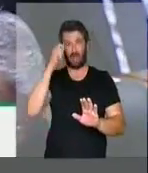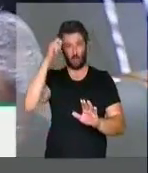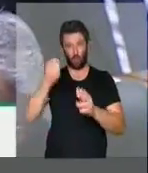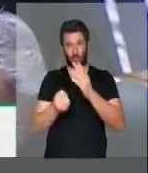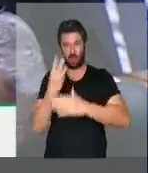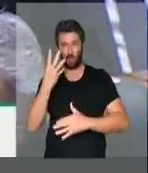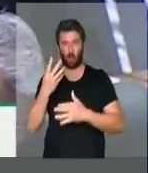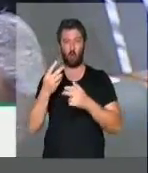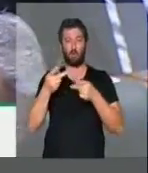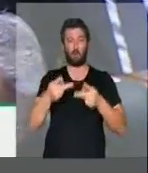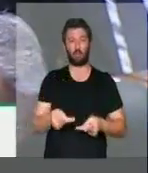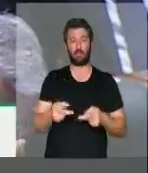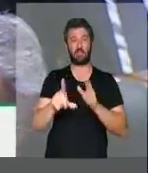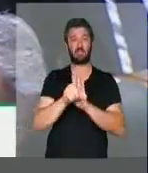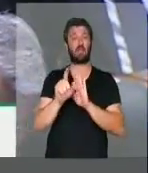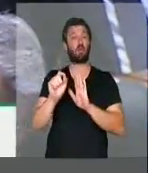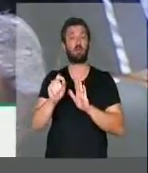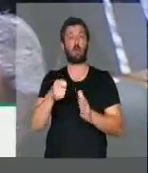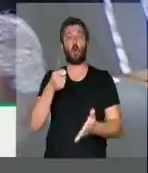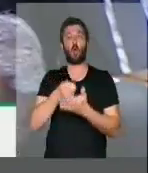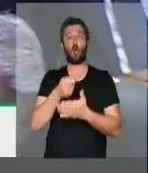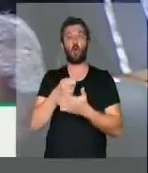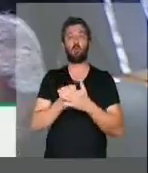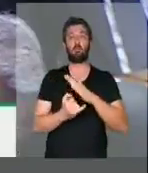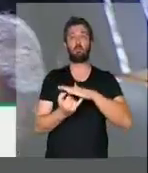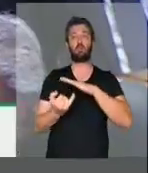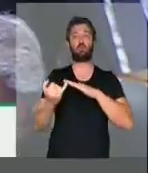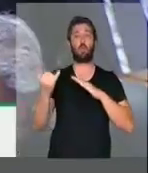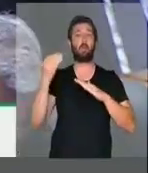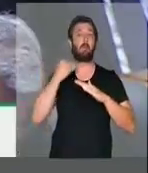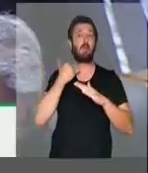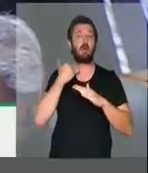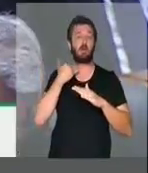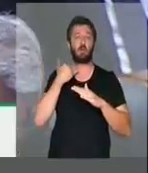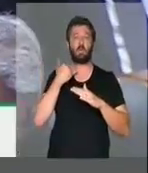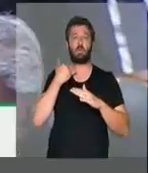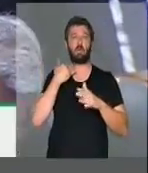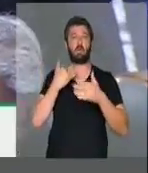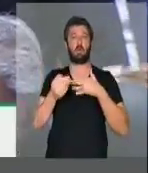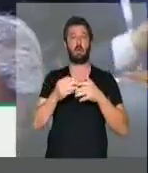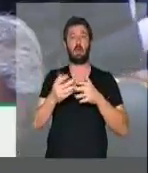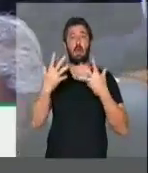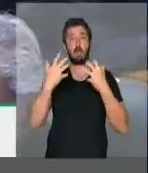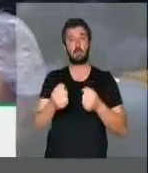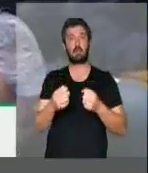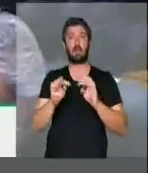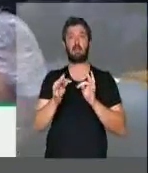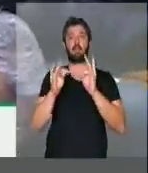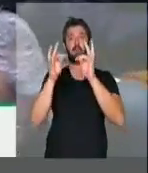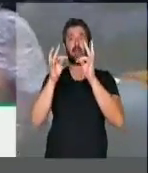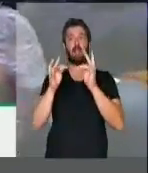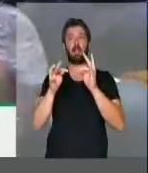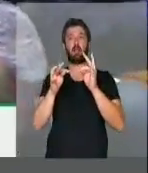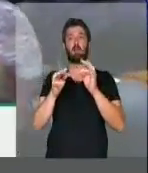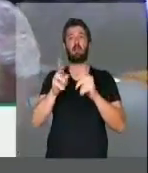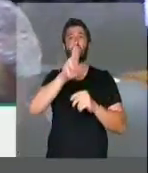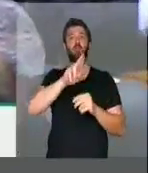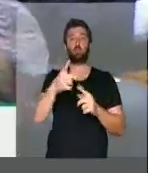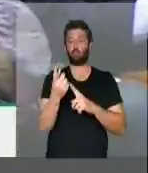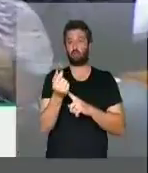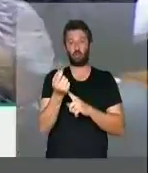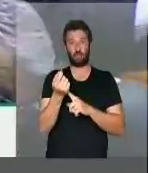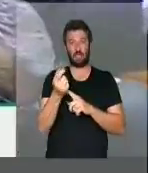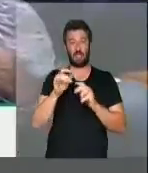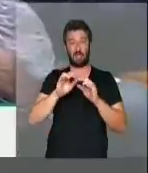autoria que impõe às instituições bancárias a adotar uma tecnologia de inutilização das cédulas